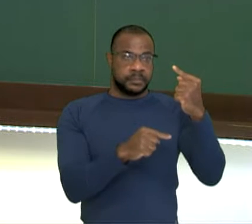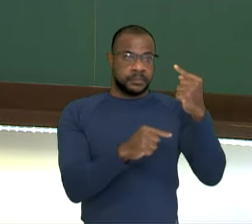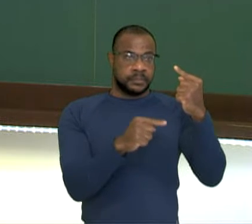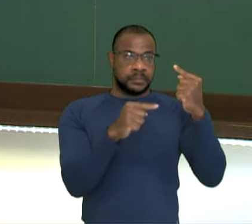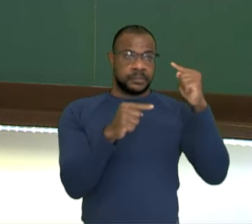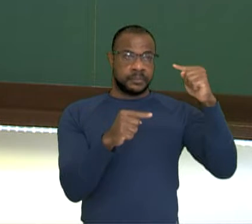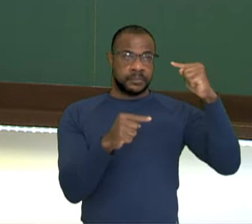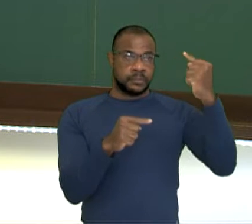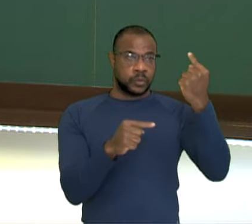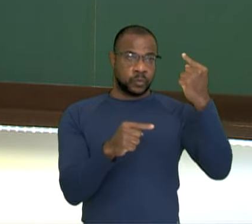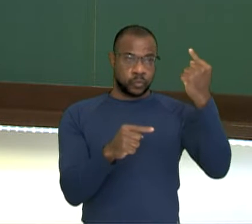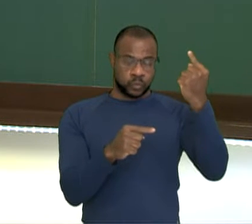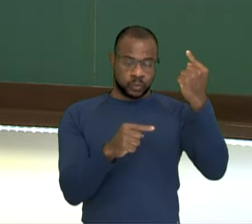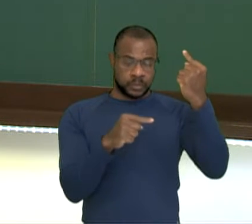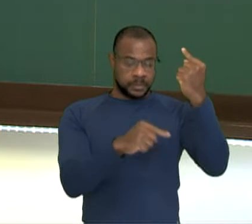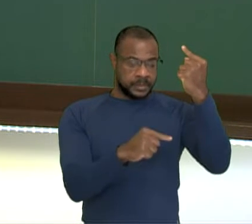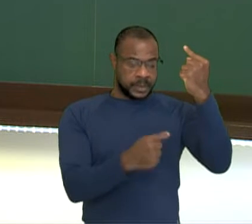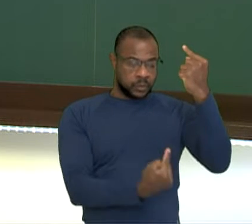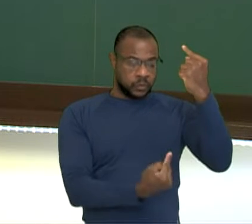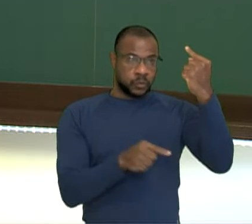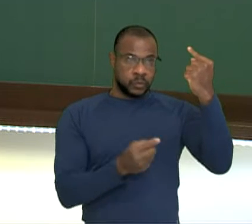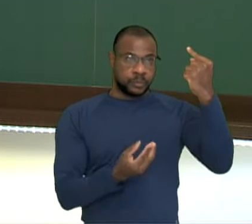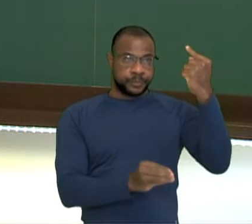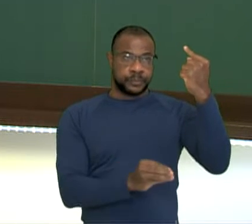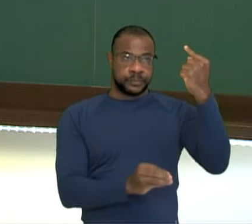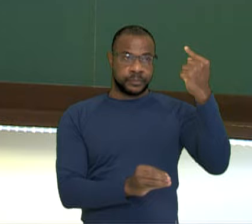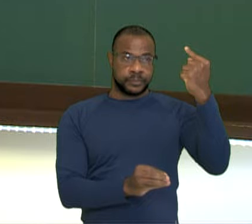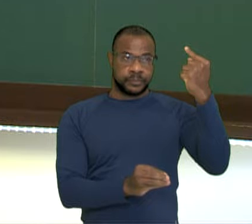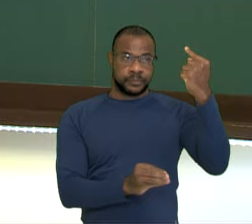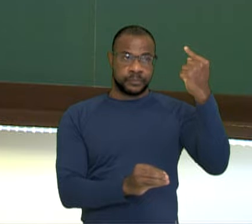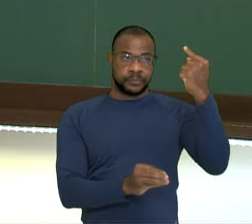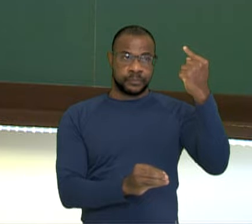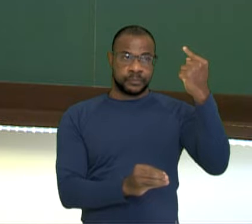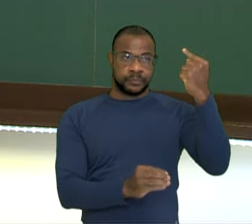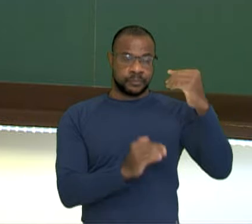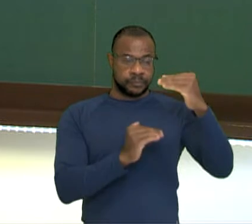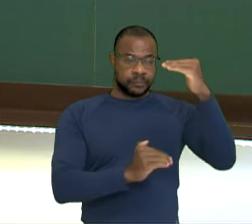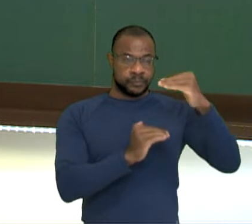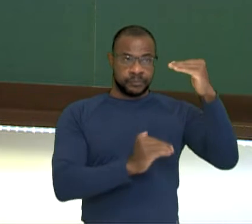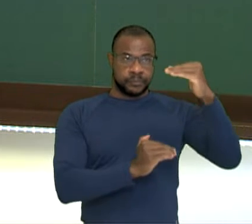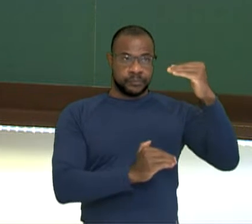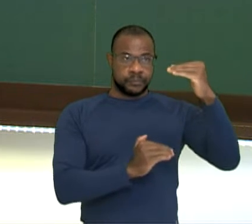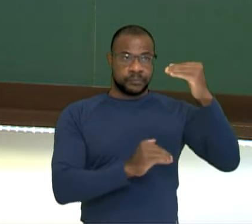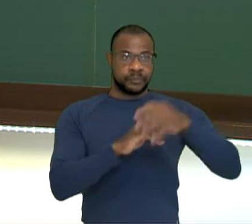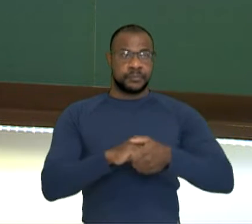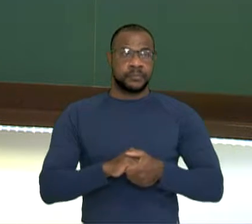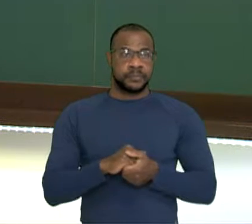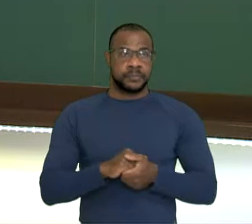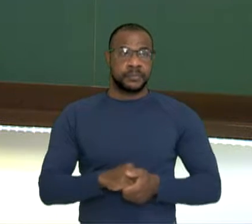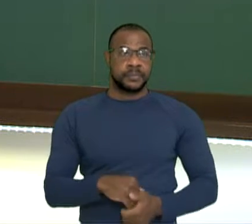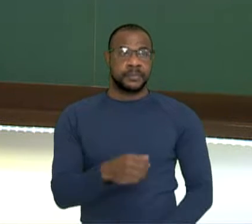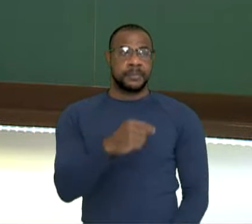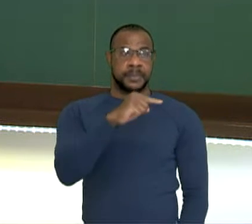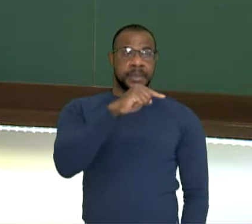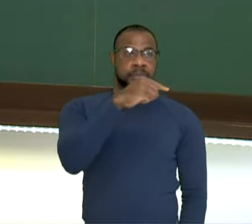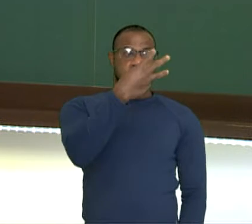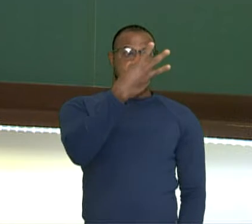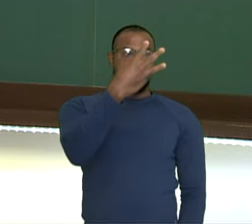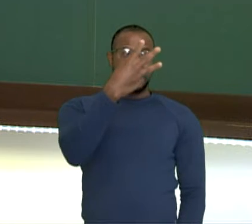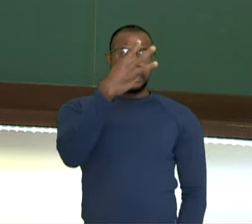que eu acabei de calcular com vocês, o meu intervalo vai de menos 3 a 3. Então, aqui a gente